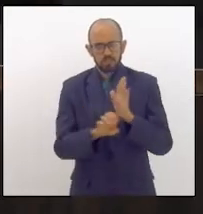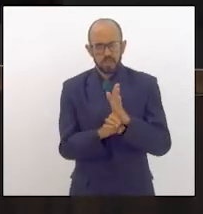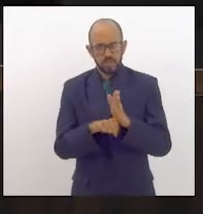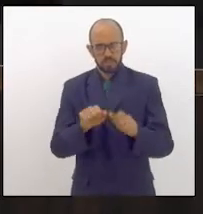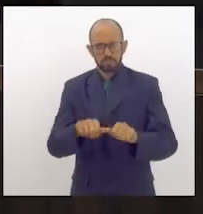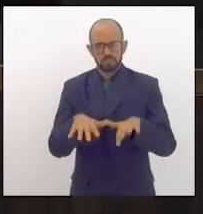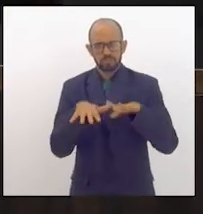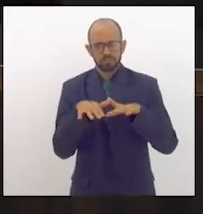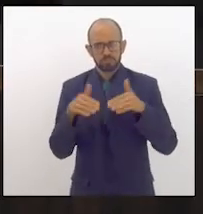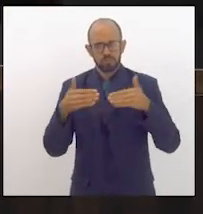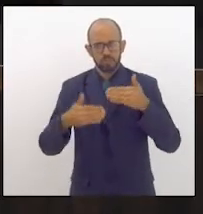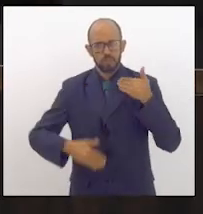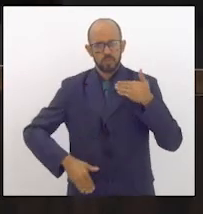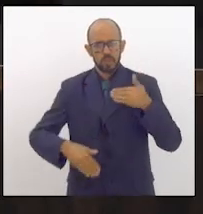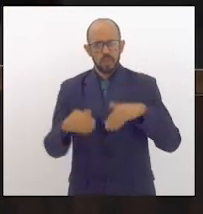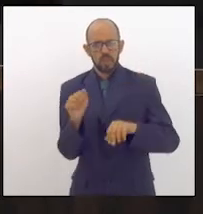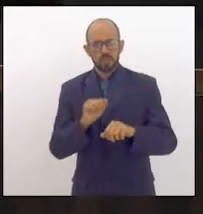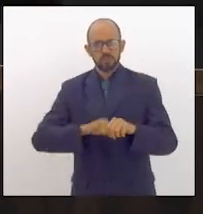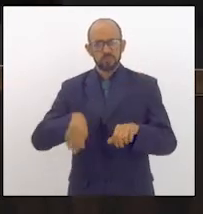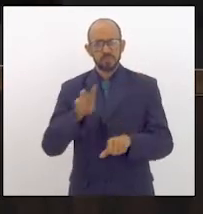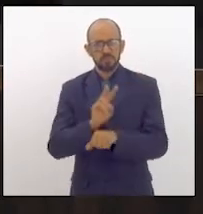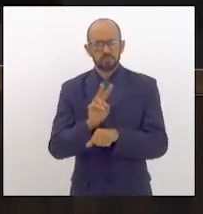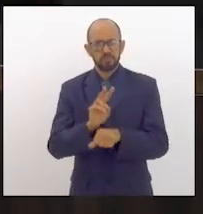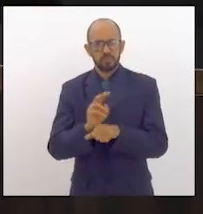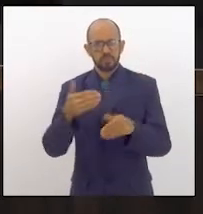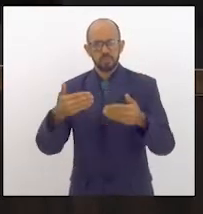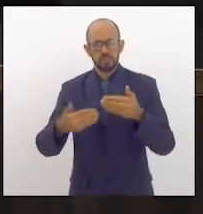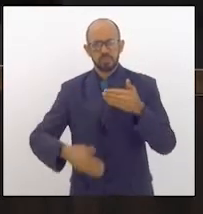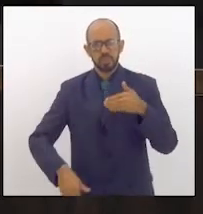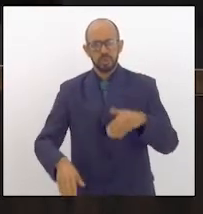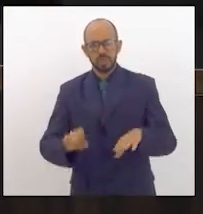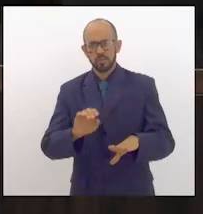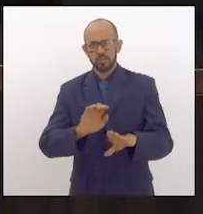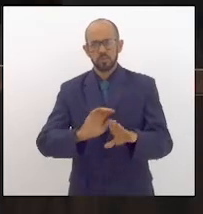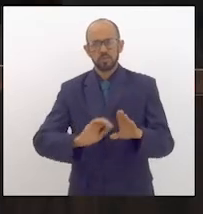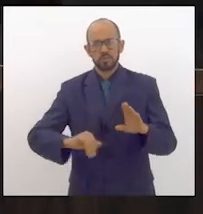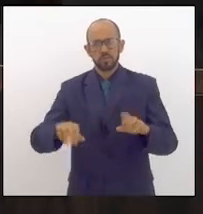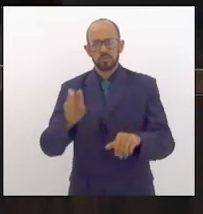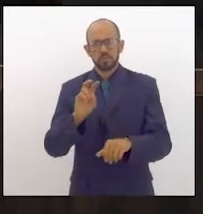comissão de concessão de vista contrário defesa do meio ambiente contar de assuntos municipais contrário